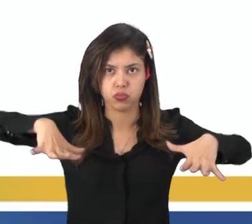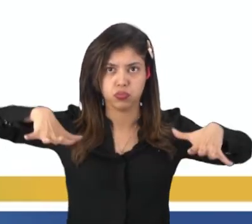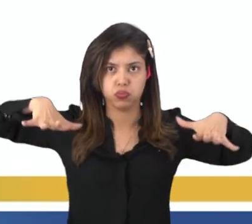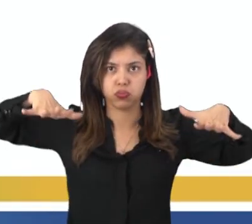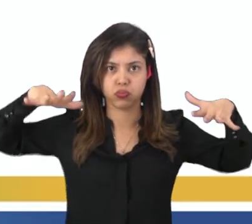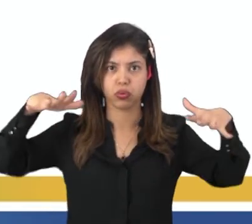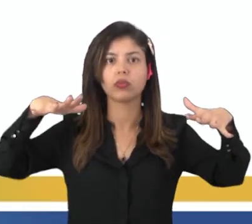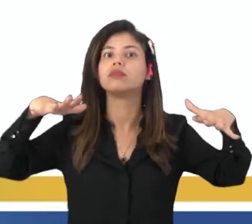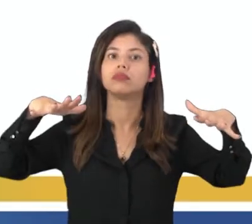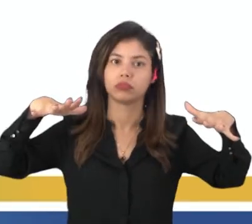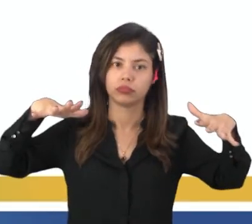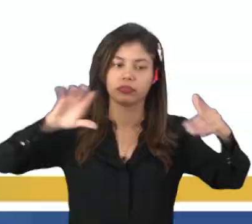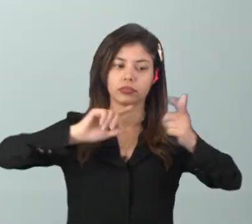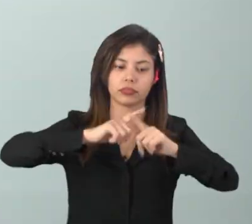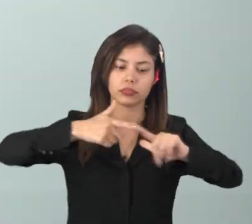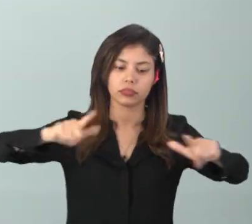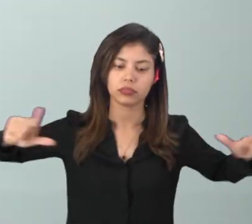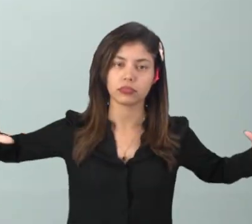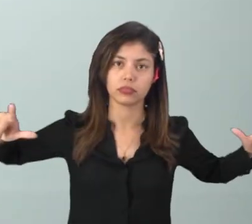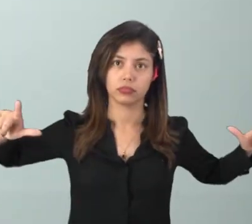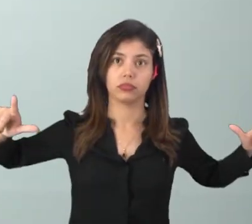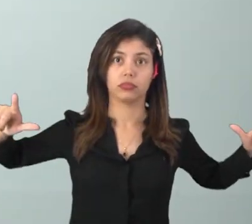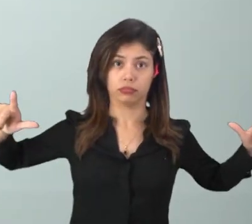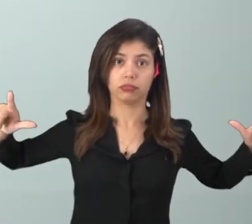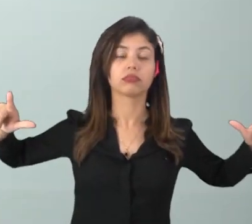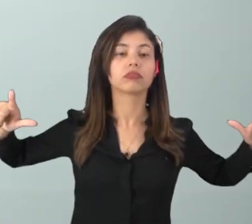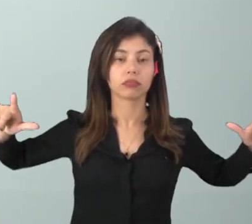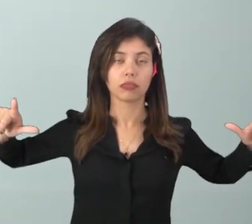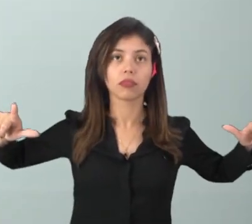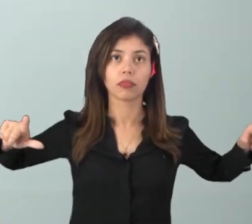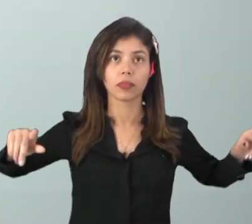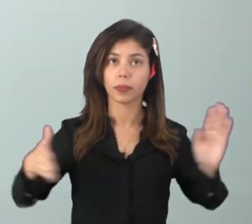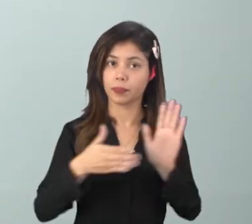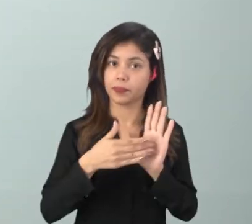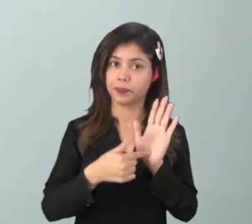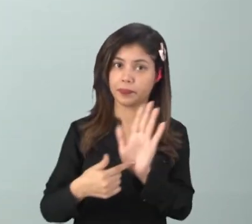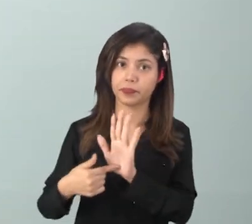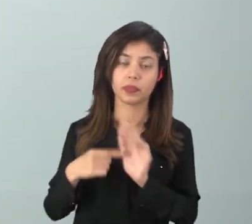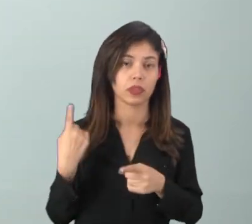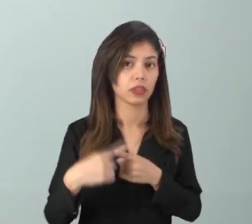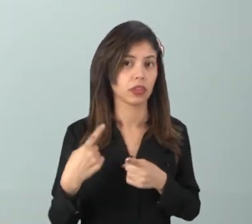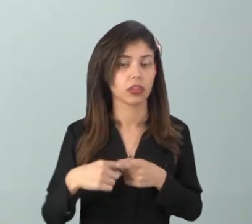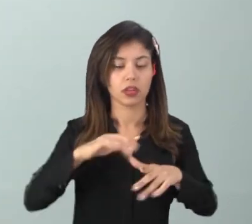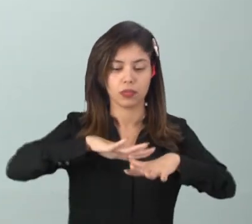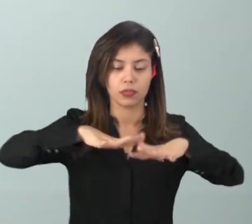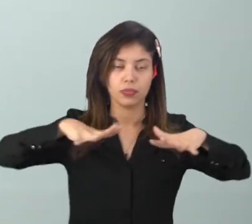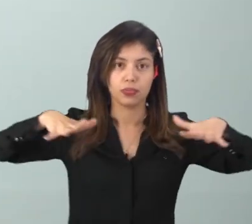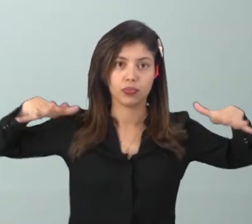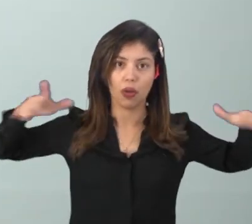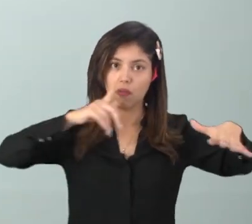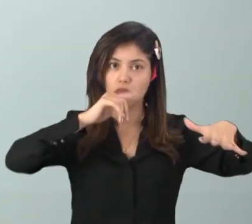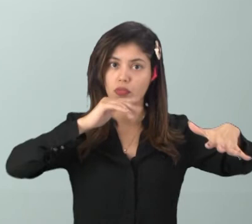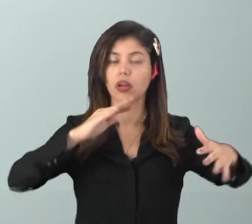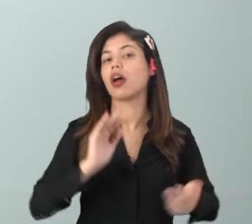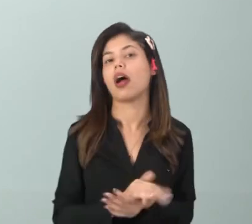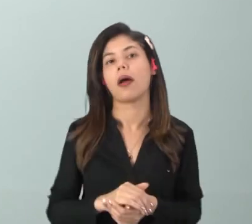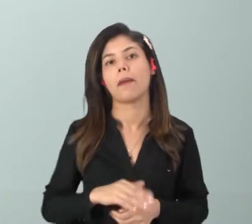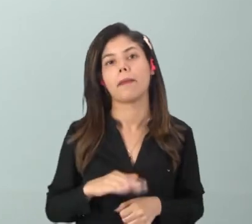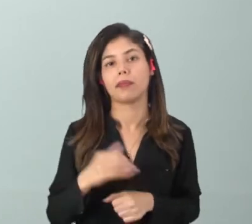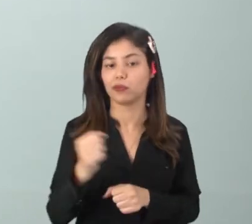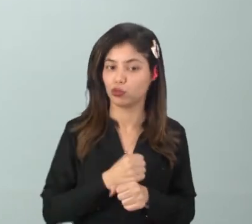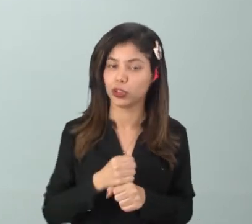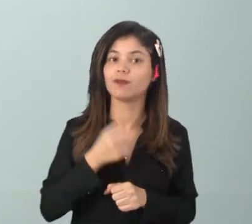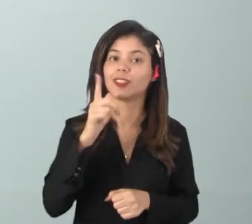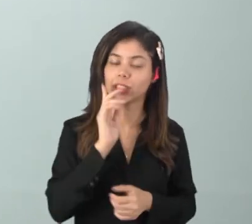se fosse um grande pântano, né? E Pantanal vem do nome pântano, tá? Essa referência, porque é uma planície que fica inundada a maior parte do